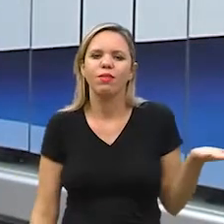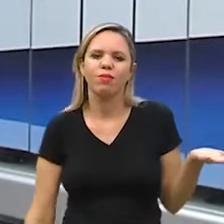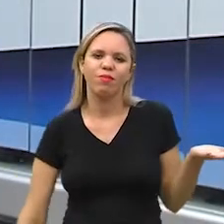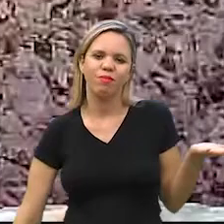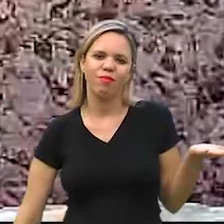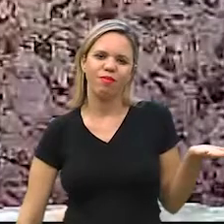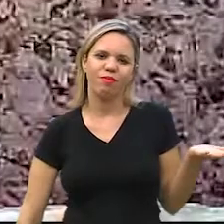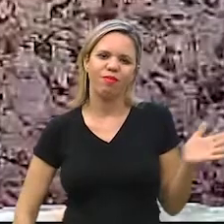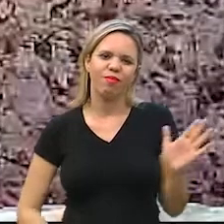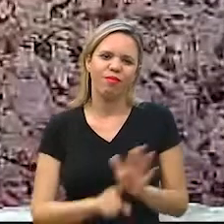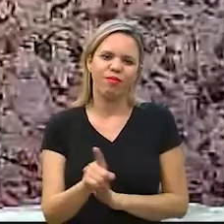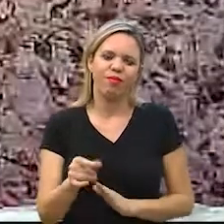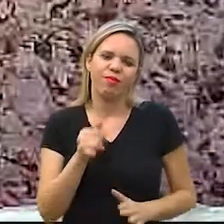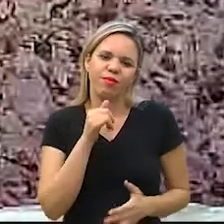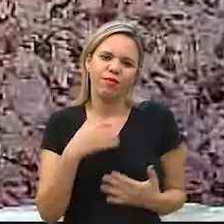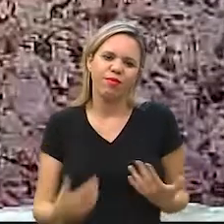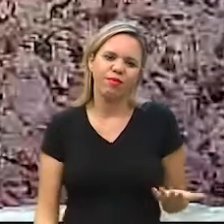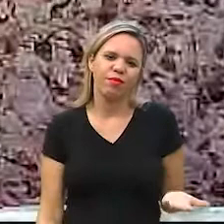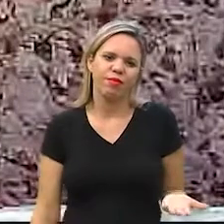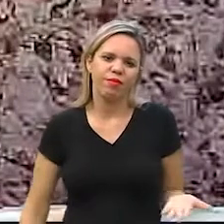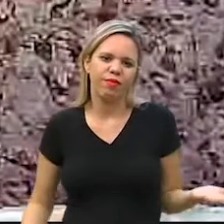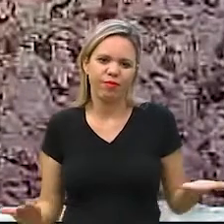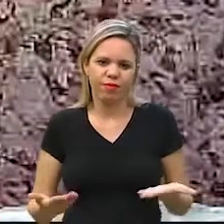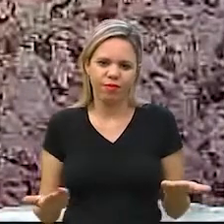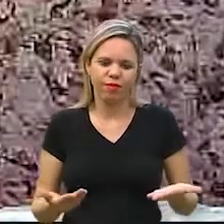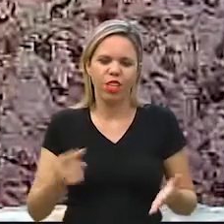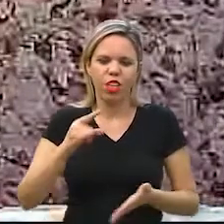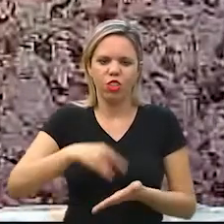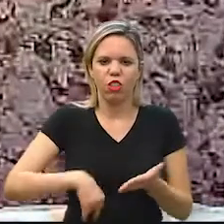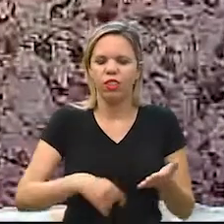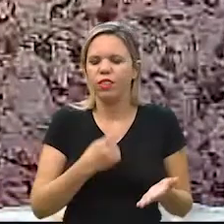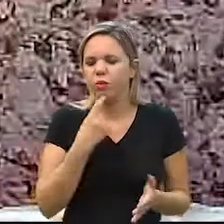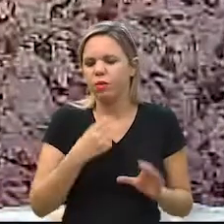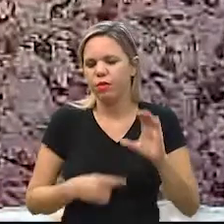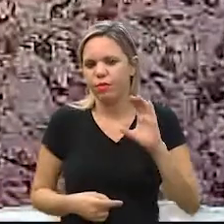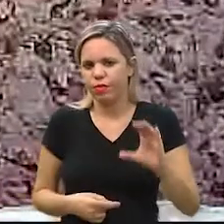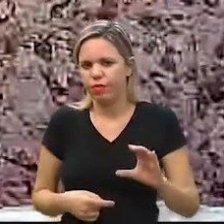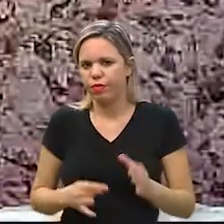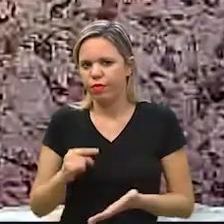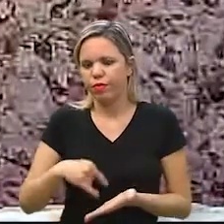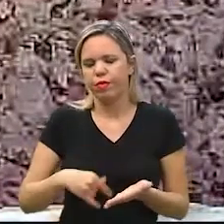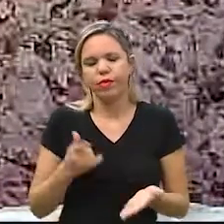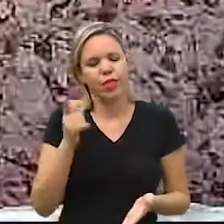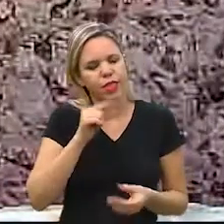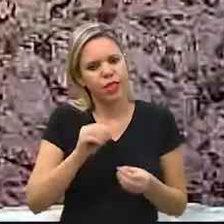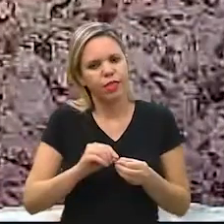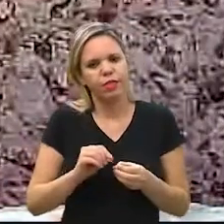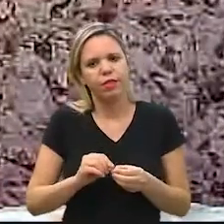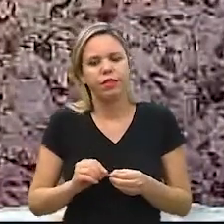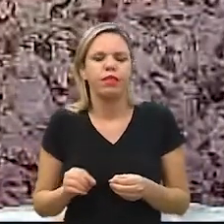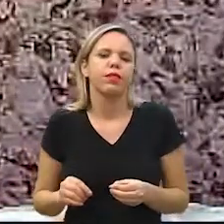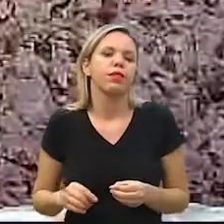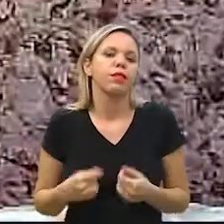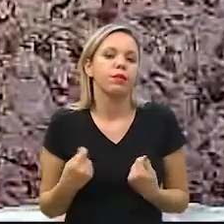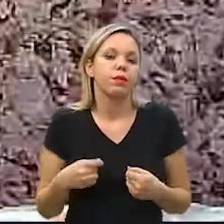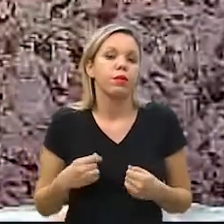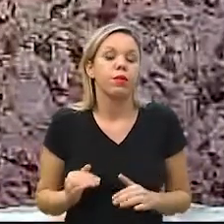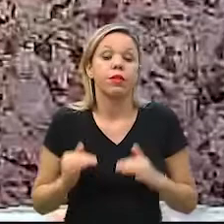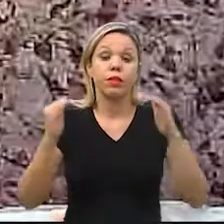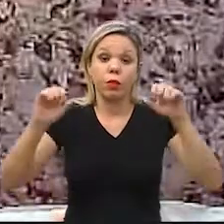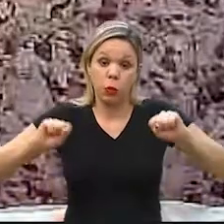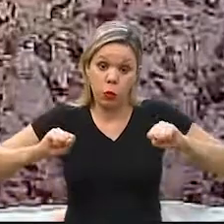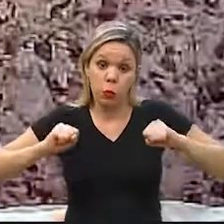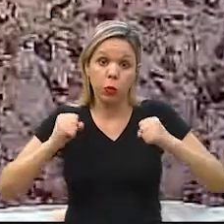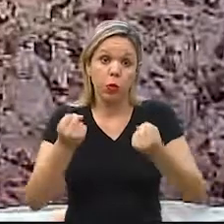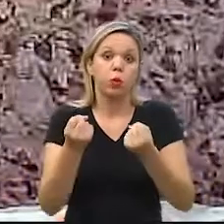ia perguntar agora. Atualmente é C, mas nós temos que conseguir elevar a B. Então, esse é o grande